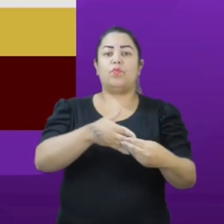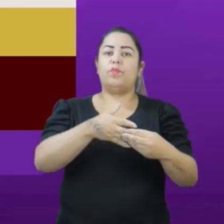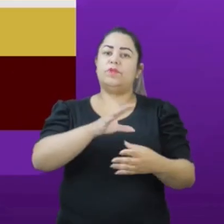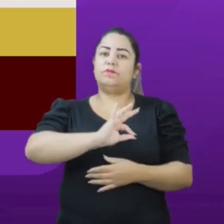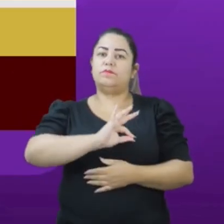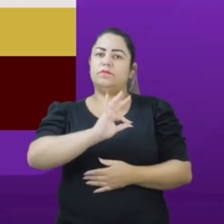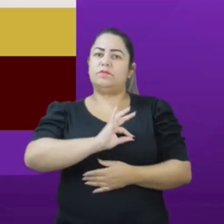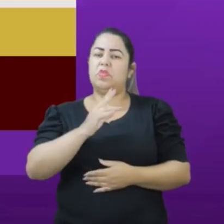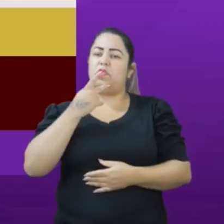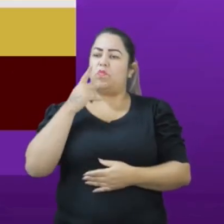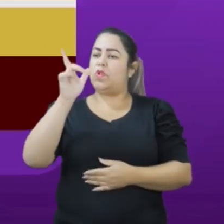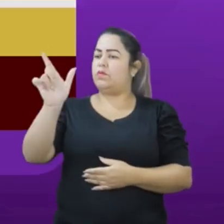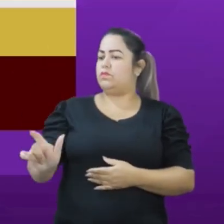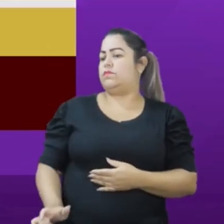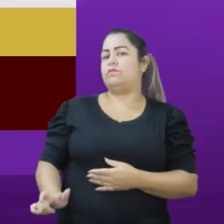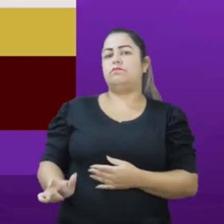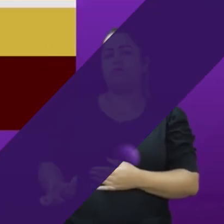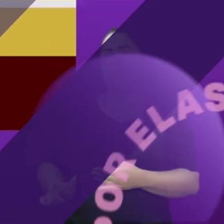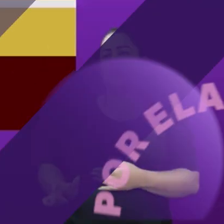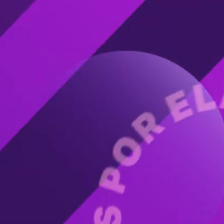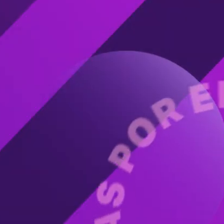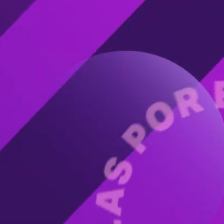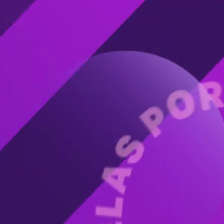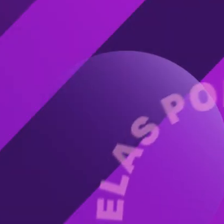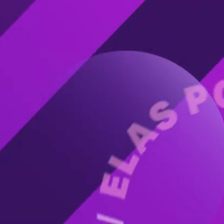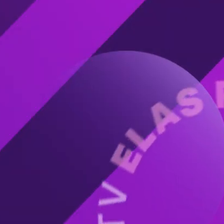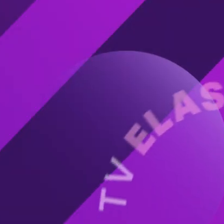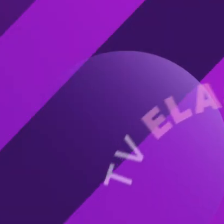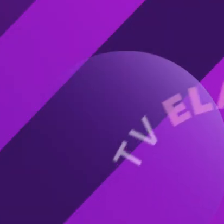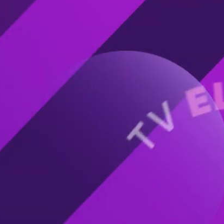me trata de uma forma horrível.